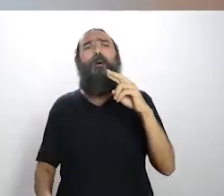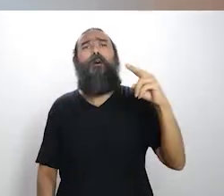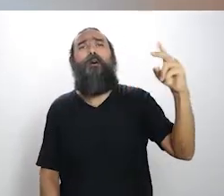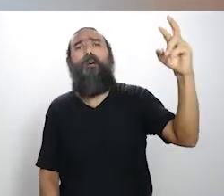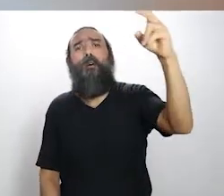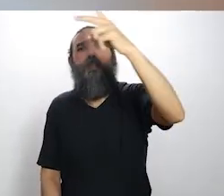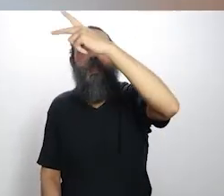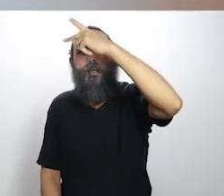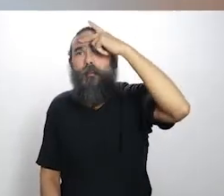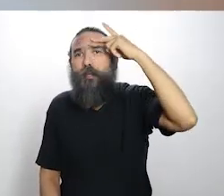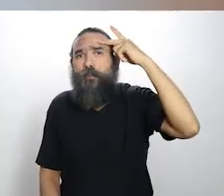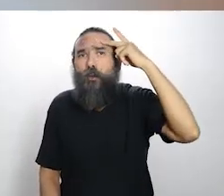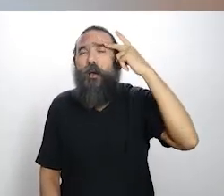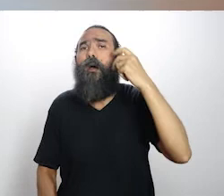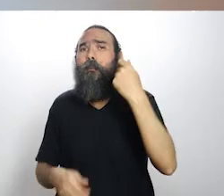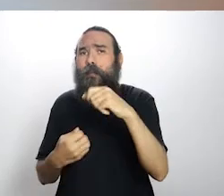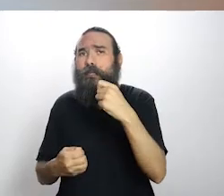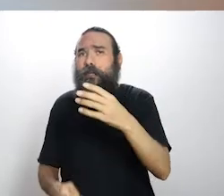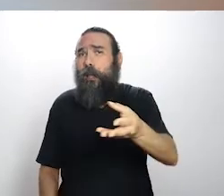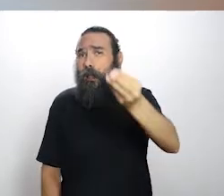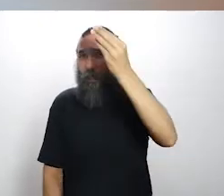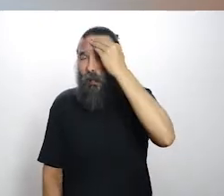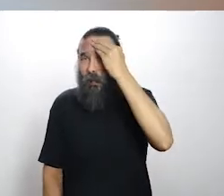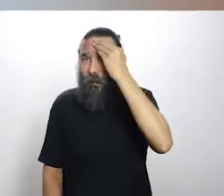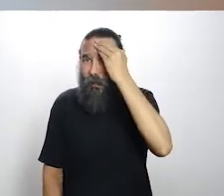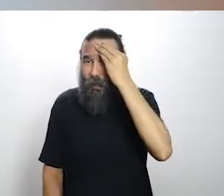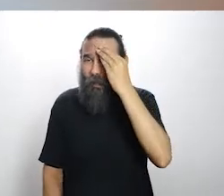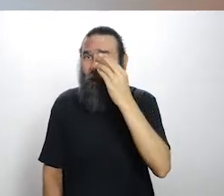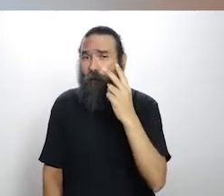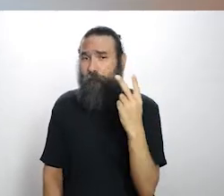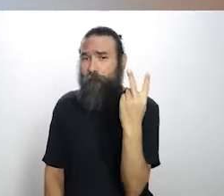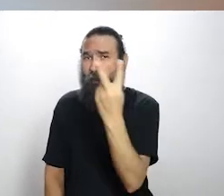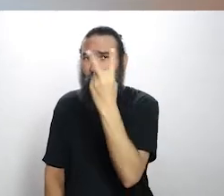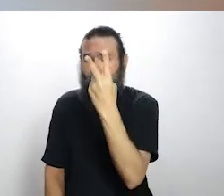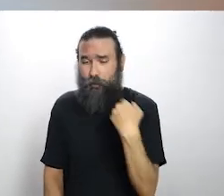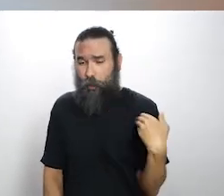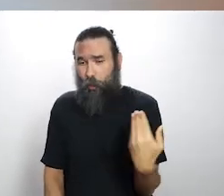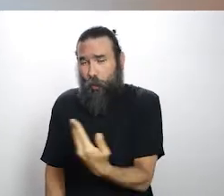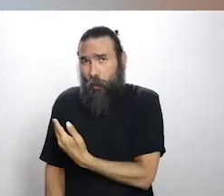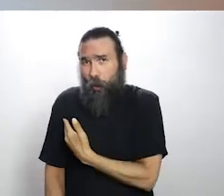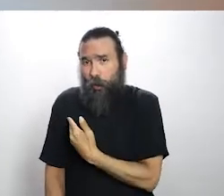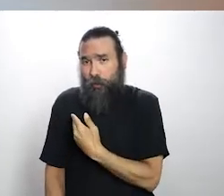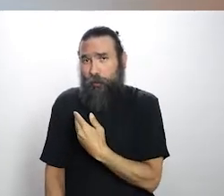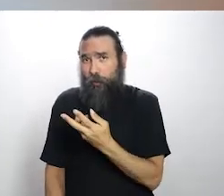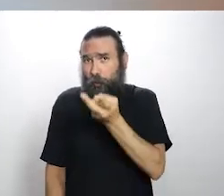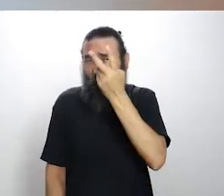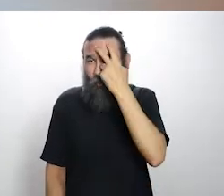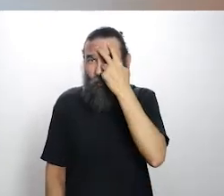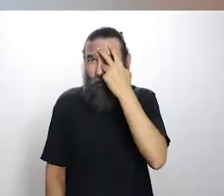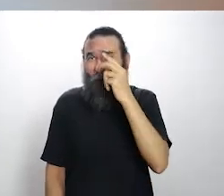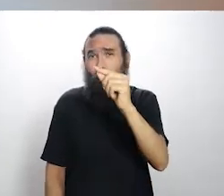Uma Constituição que vai assegurar direitos, mas para quem?